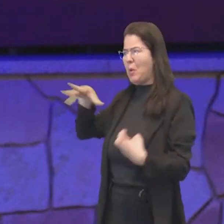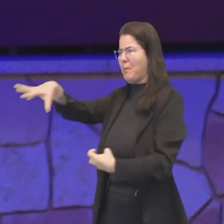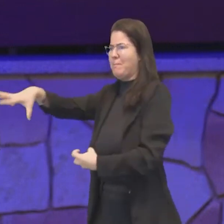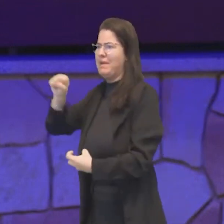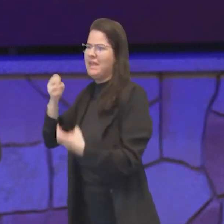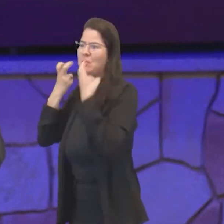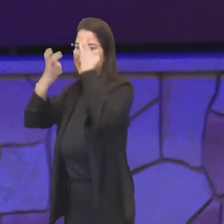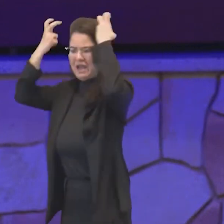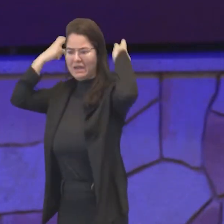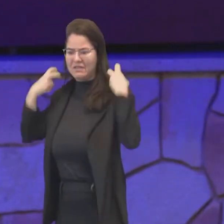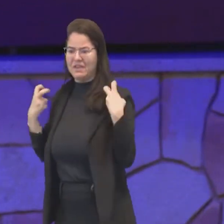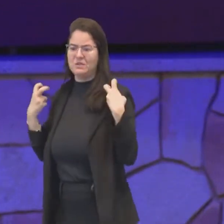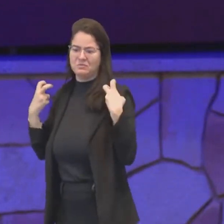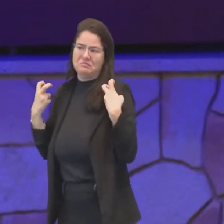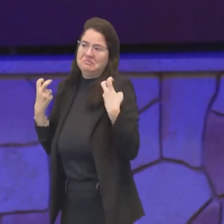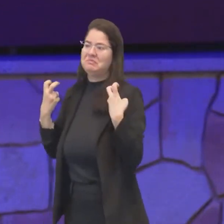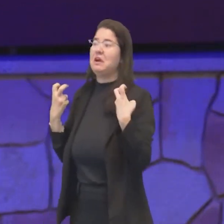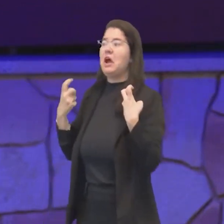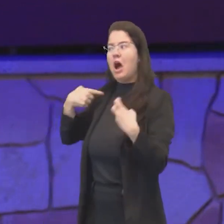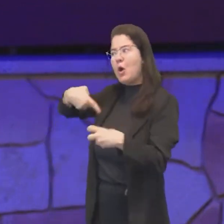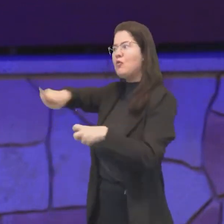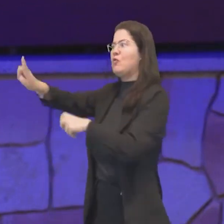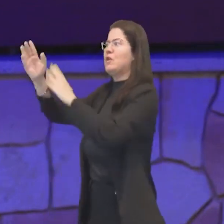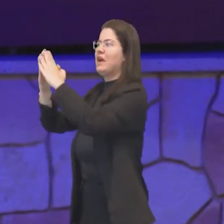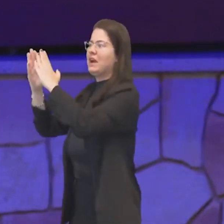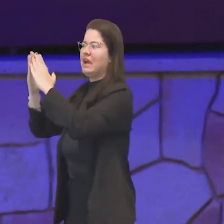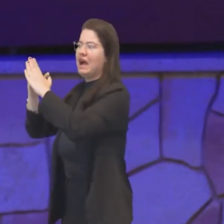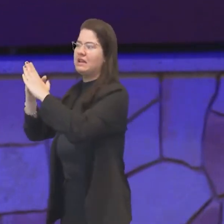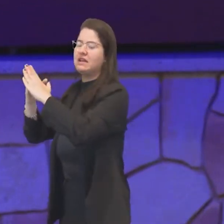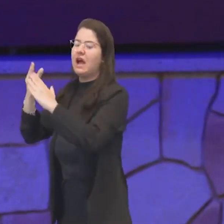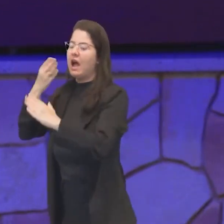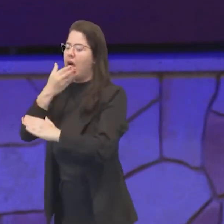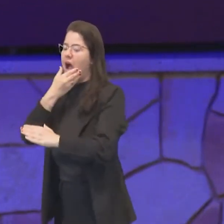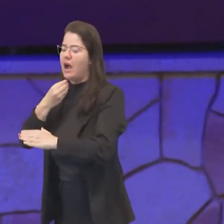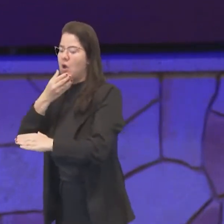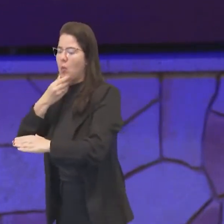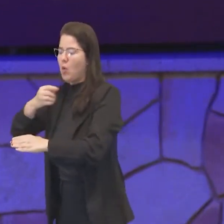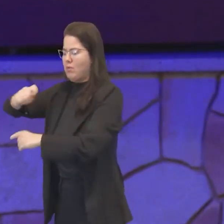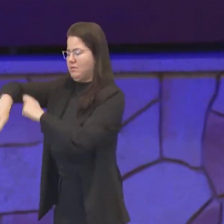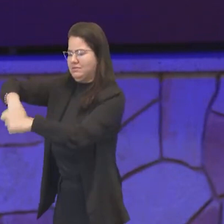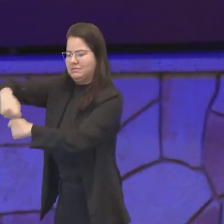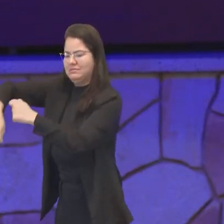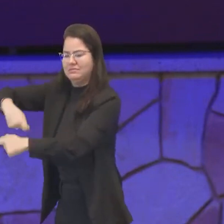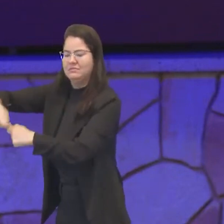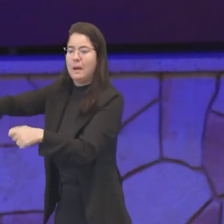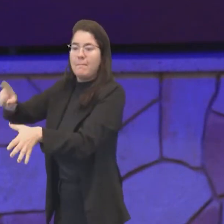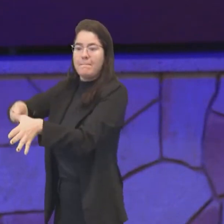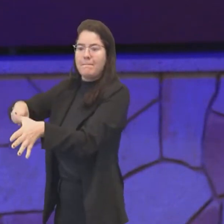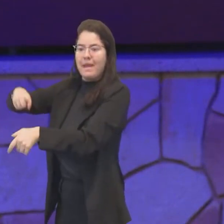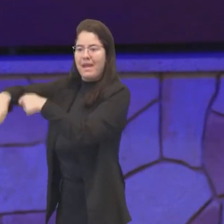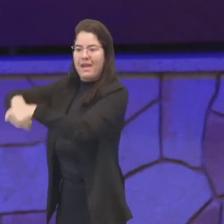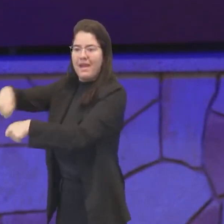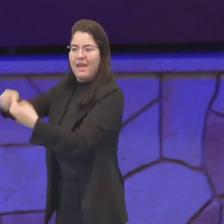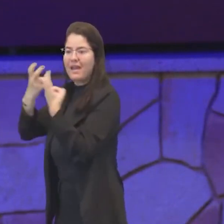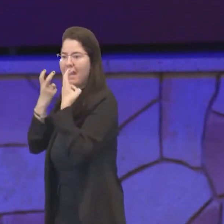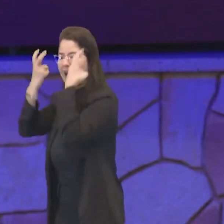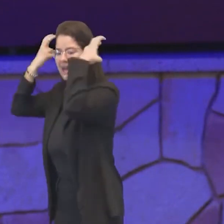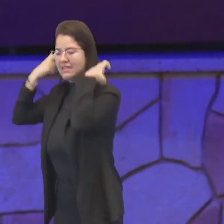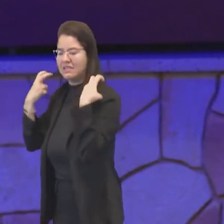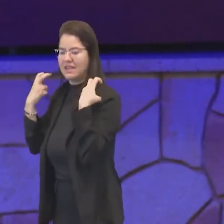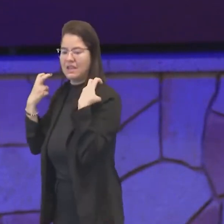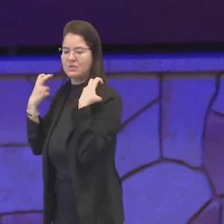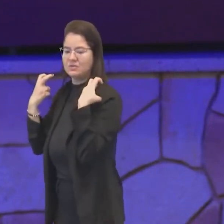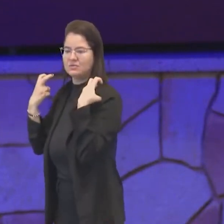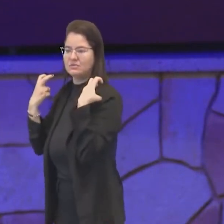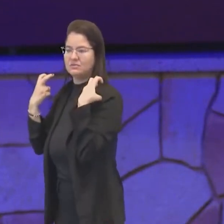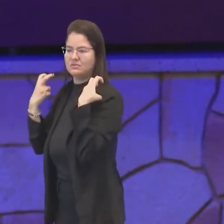fui até a casa daquele cidadão, e ele amarrou os pés daquele animal e deixou ele direitinho, como se fosse um